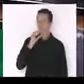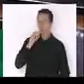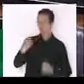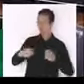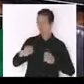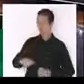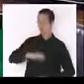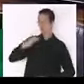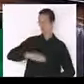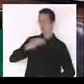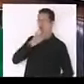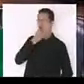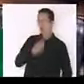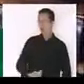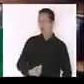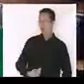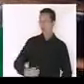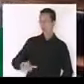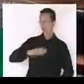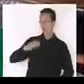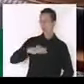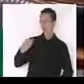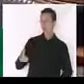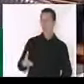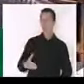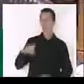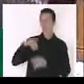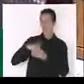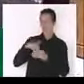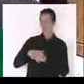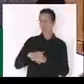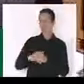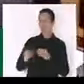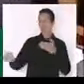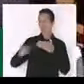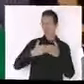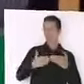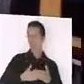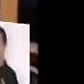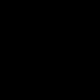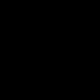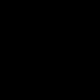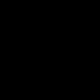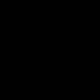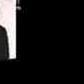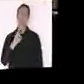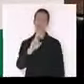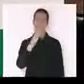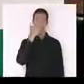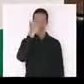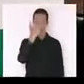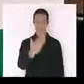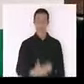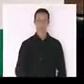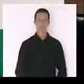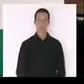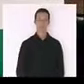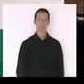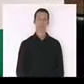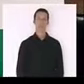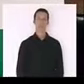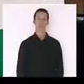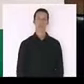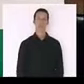corajoso o suficiente para votar pela extinção da Secretaria de Desenvolvimento Regional, que é um projeto da minha autoria. Quero, com